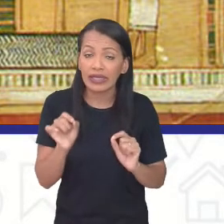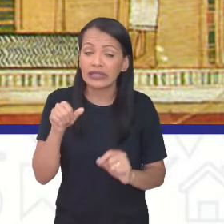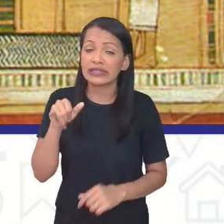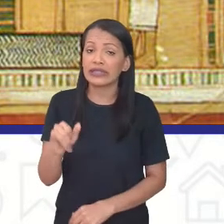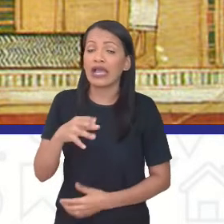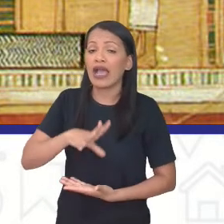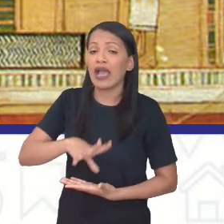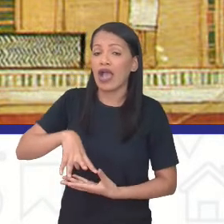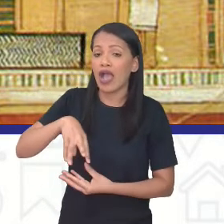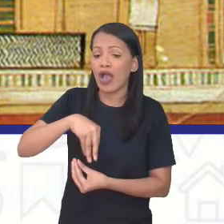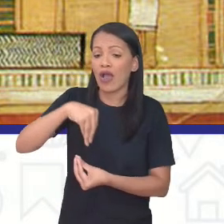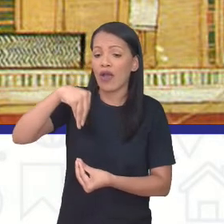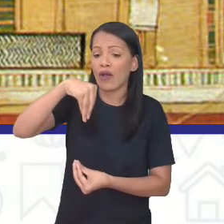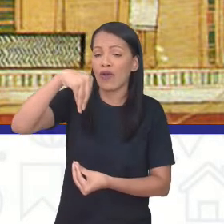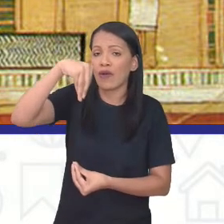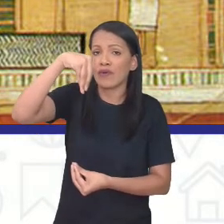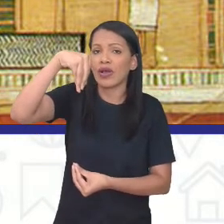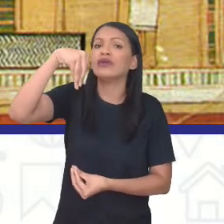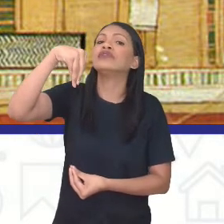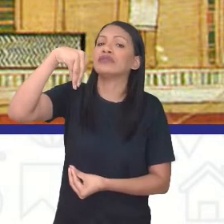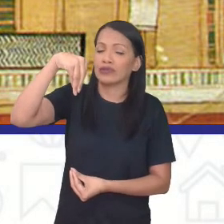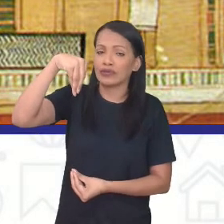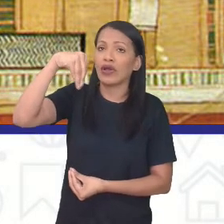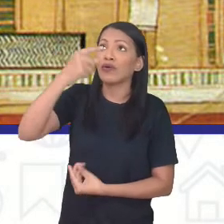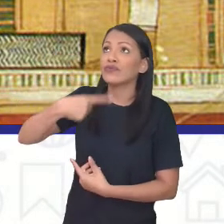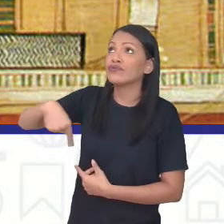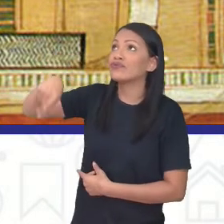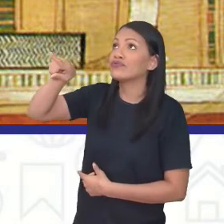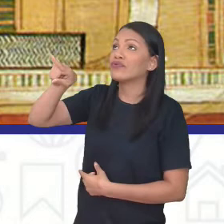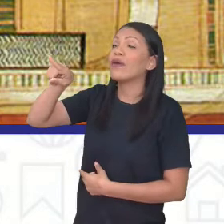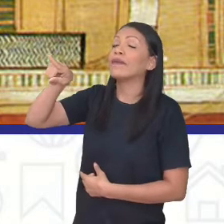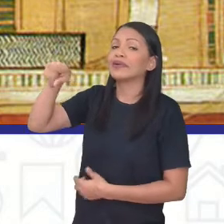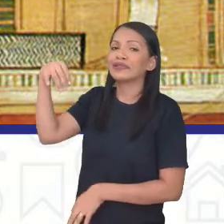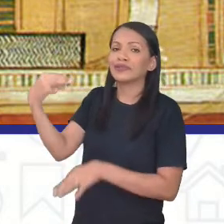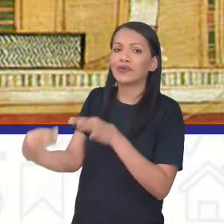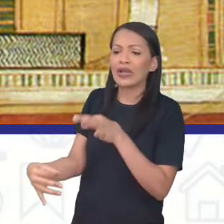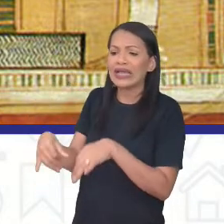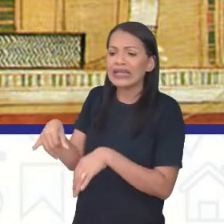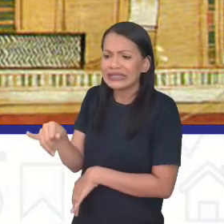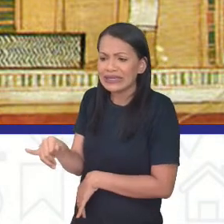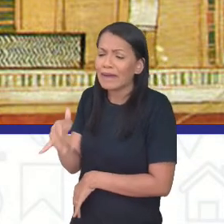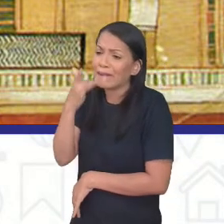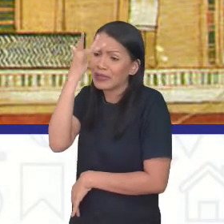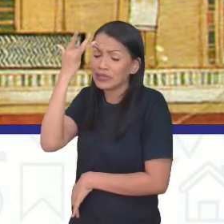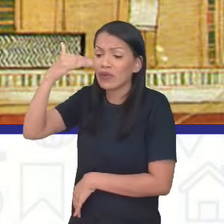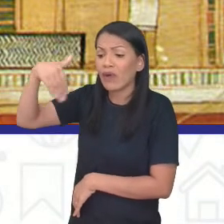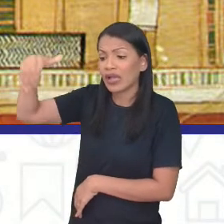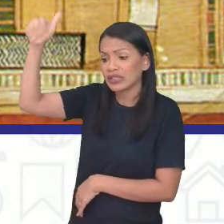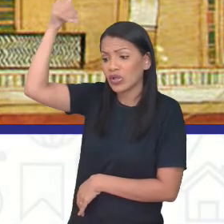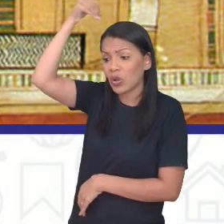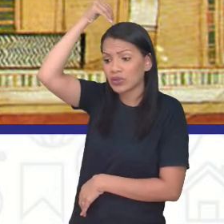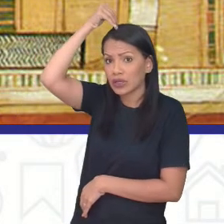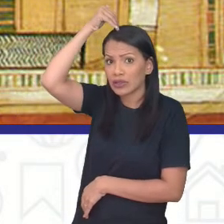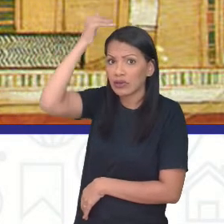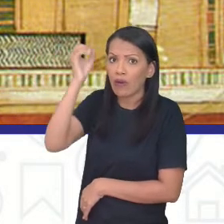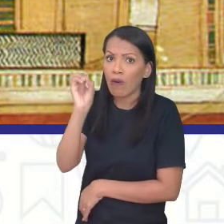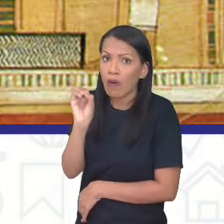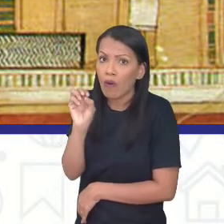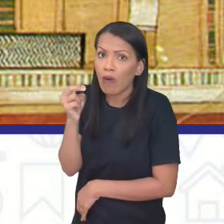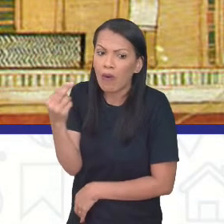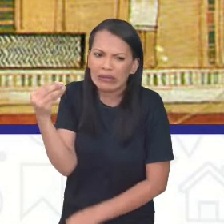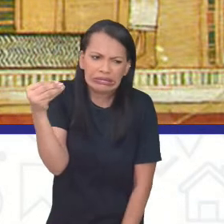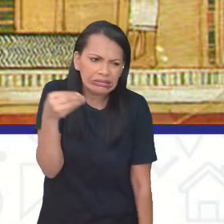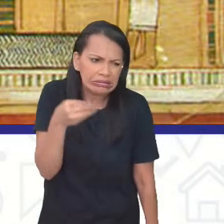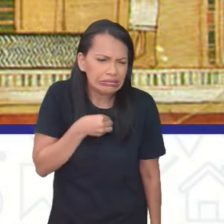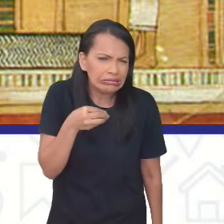subia ali, né, para ser julgada, sendo considerado inocente, né, ou não tão pecaminoso, ela voltava,